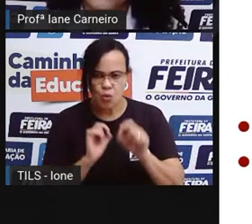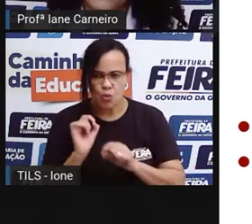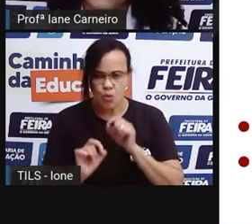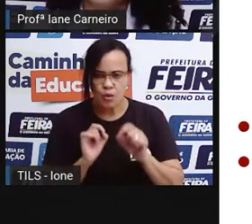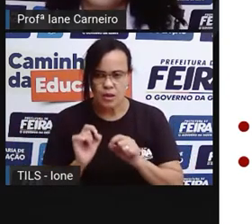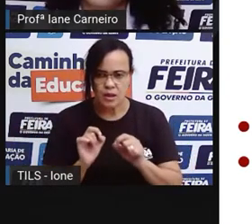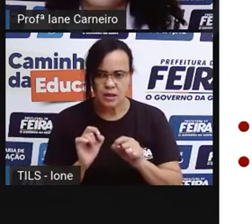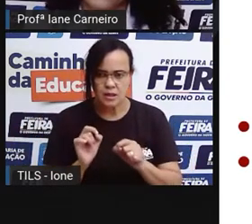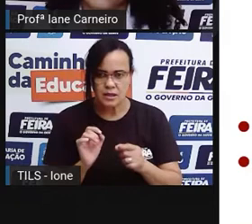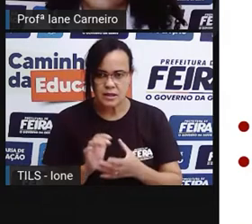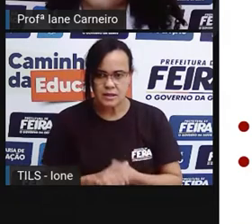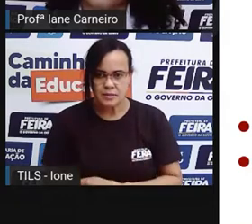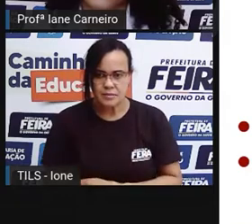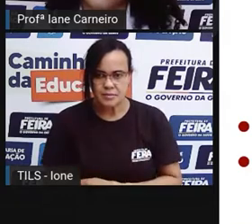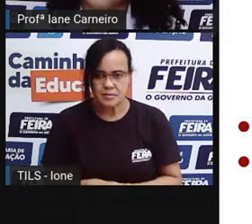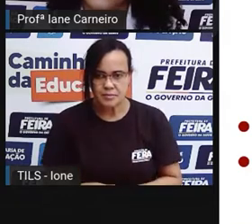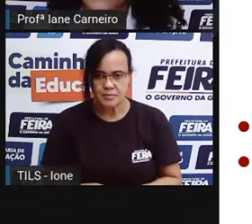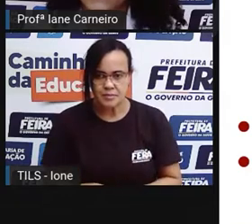milho verde,